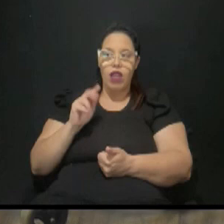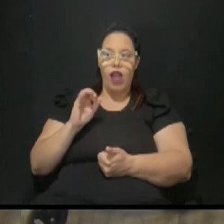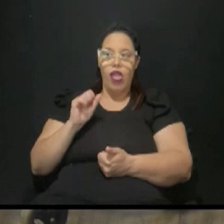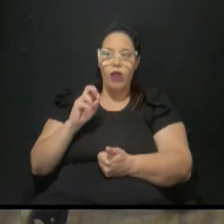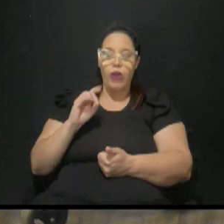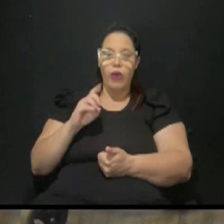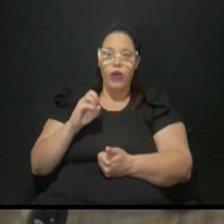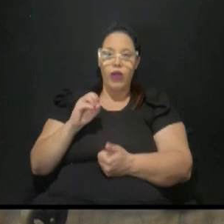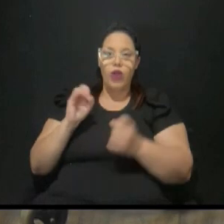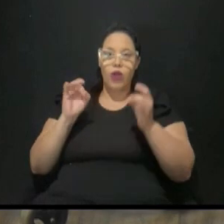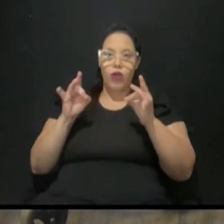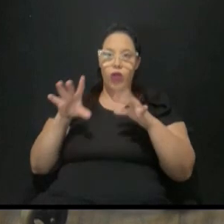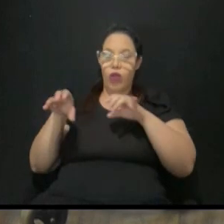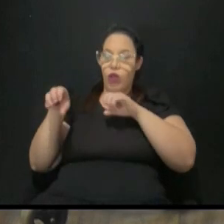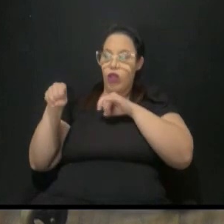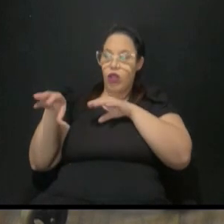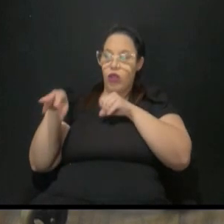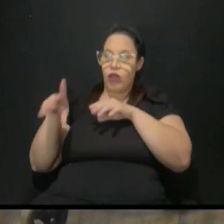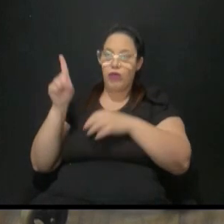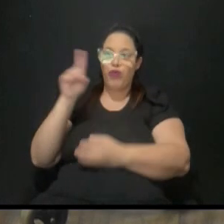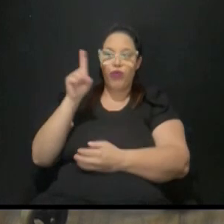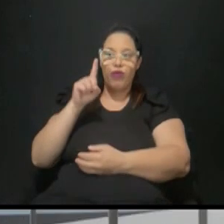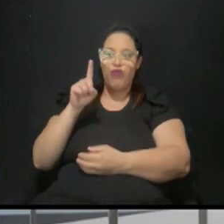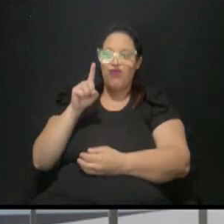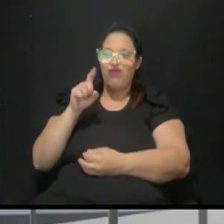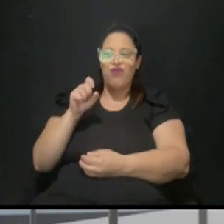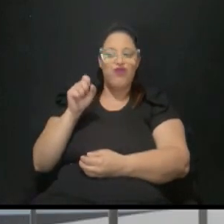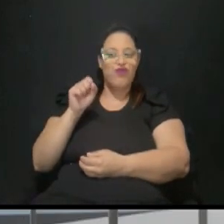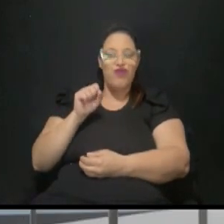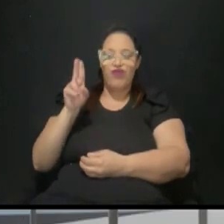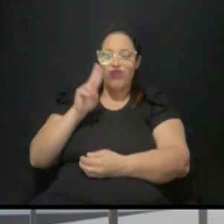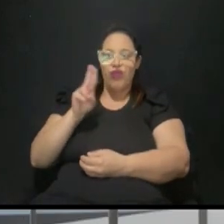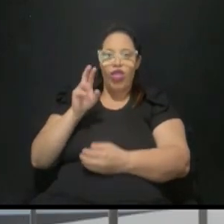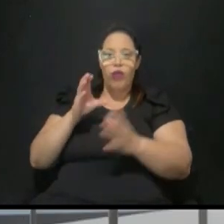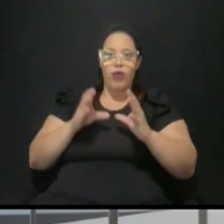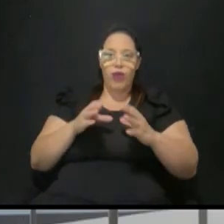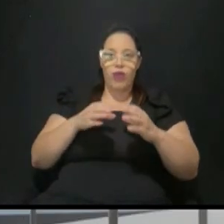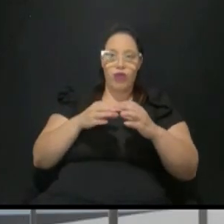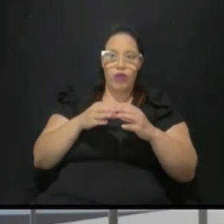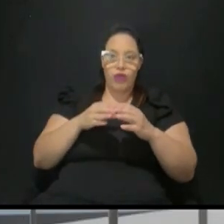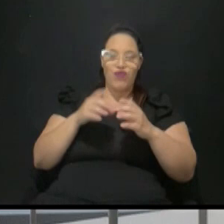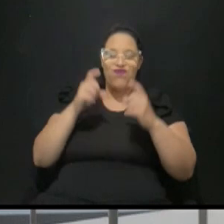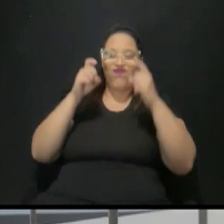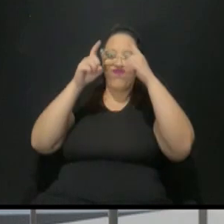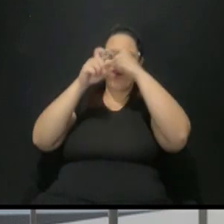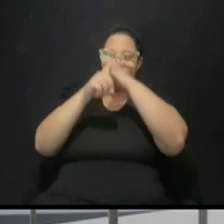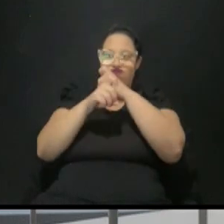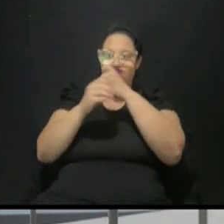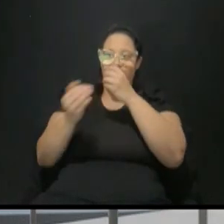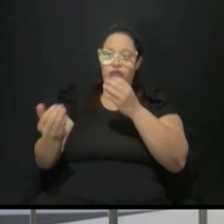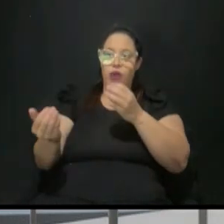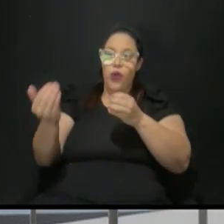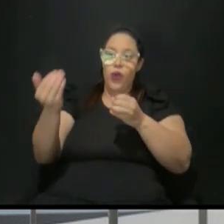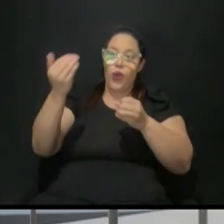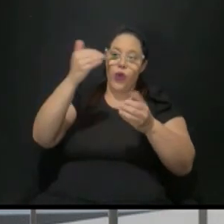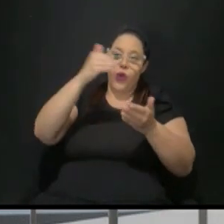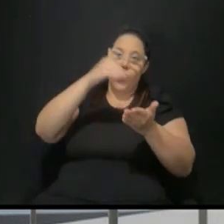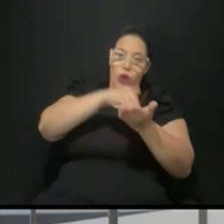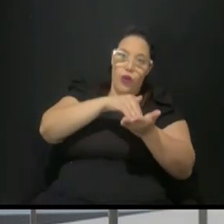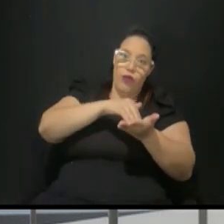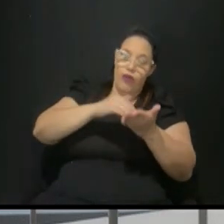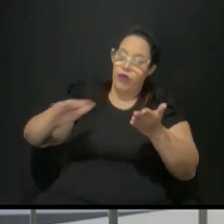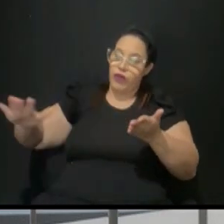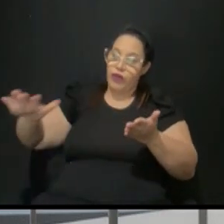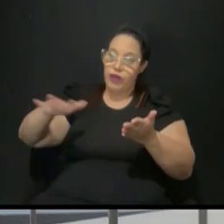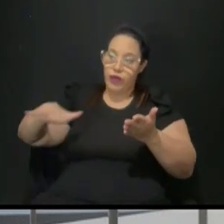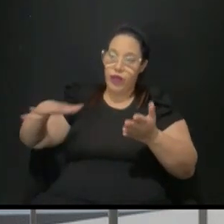educação, então entendi. Ele não funciona para esse sistema. Tá. Então a gente tem dificuldade de trazer o atleta da região que quer fazer esporte